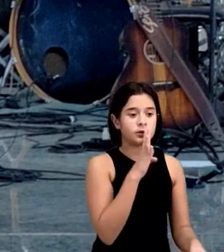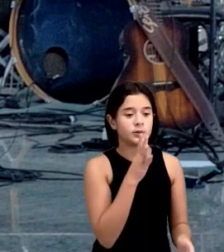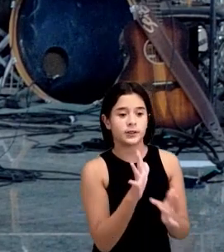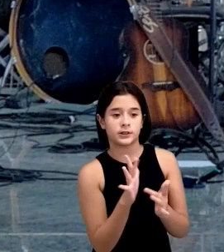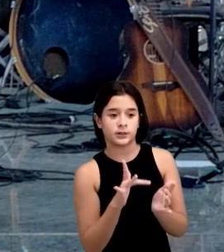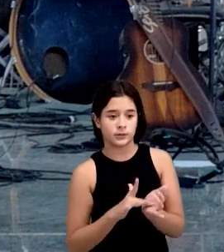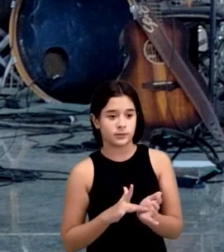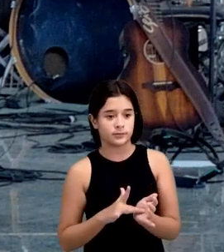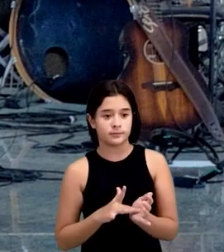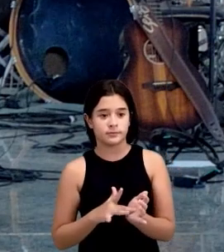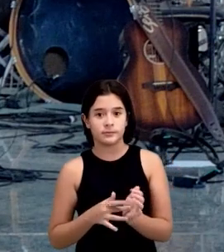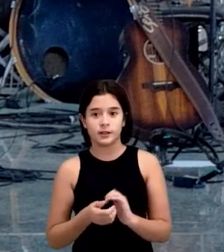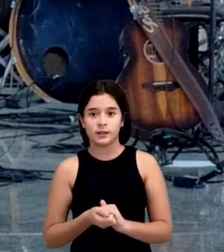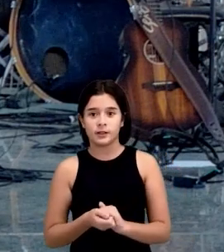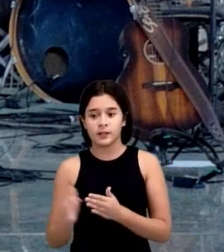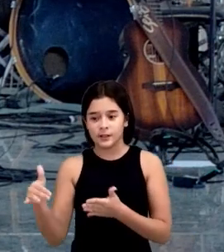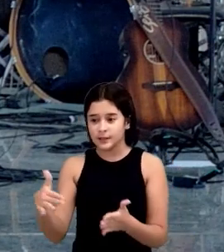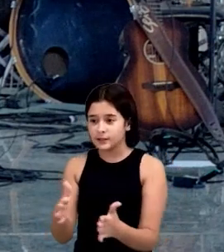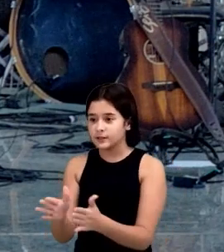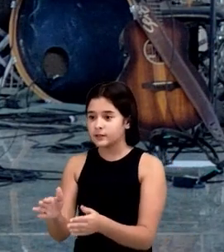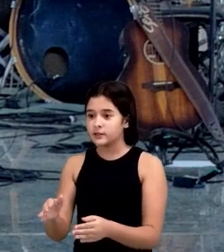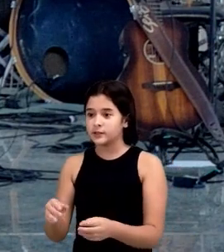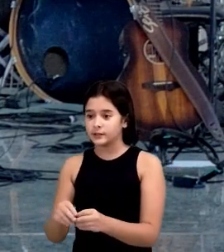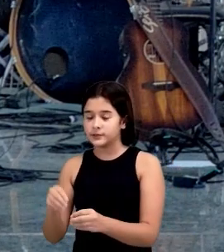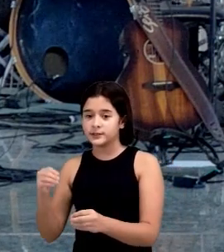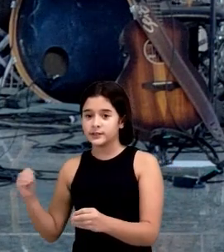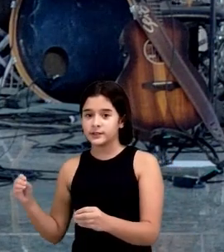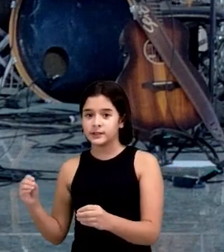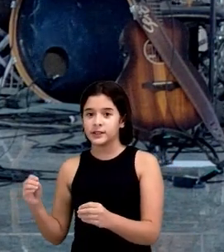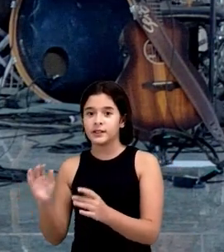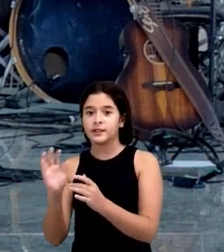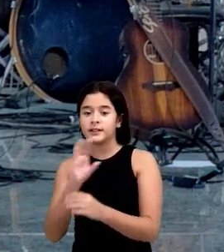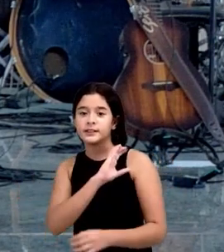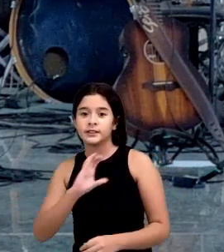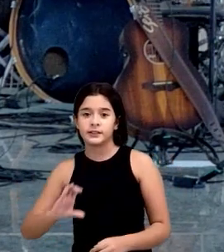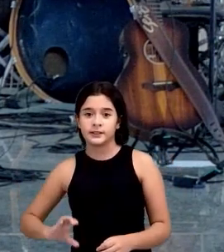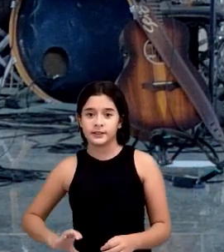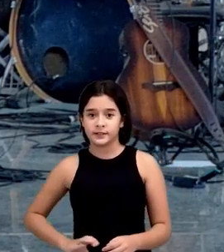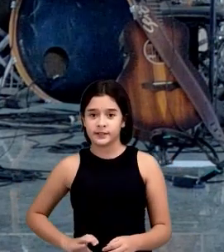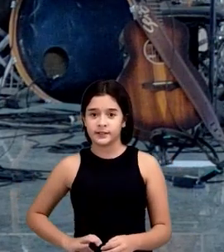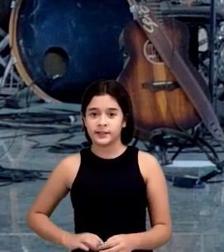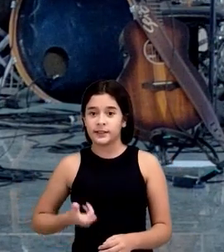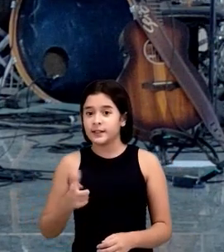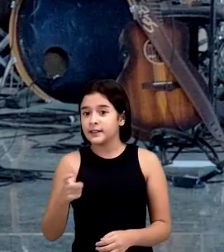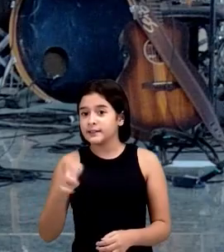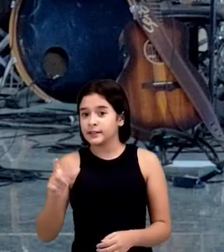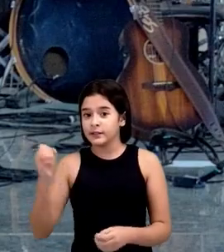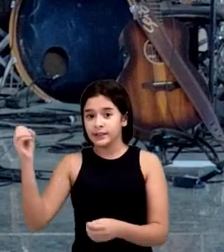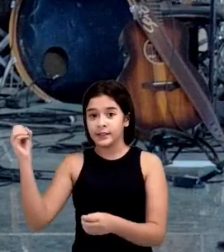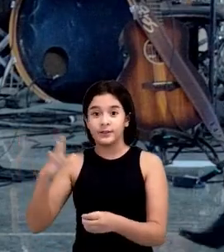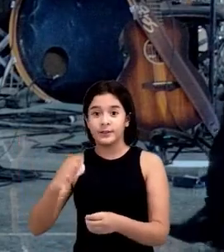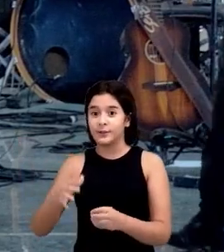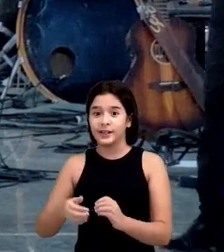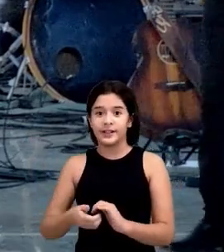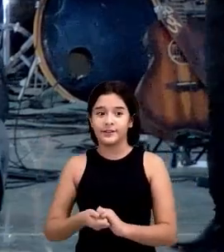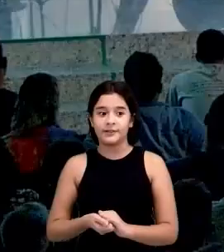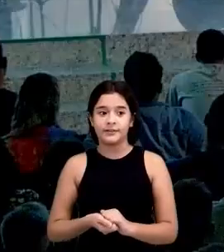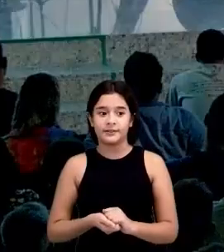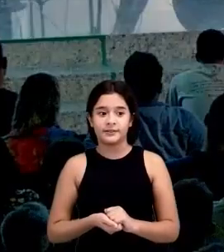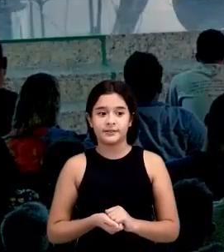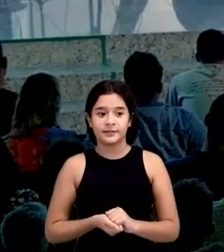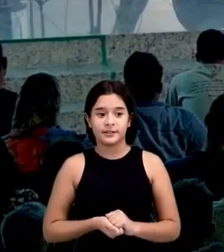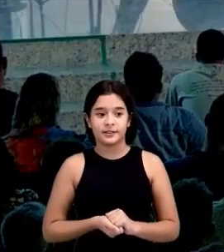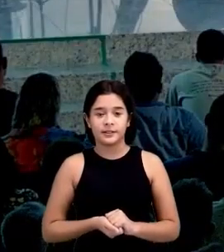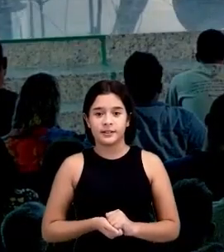luz. Você vai andar por caminhos sem saber para onde está indo. Você vai escolher caminhos